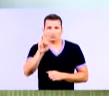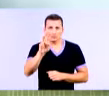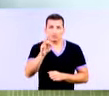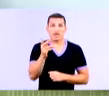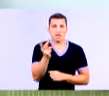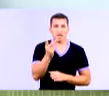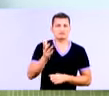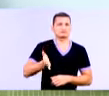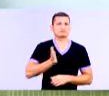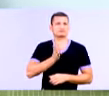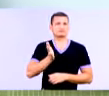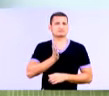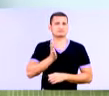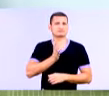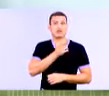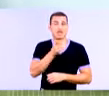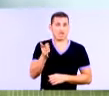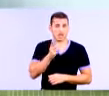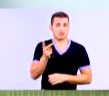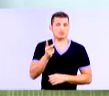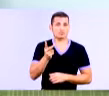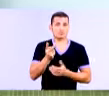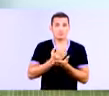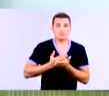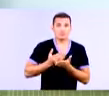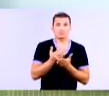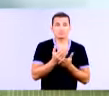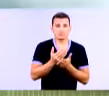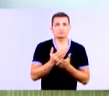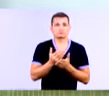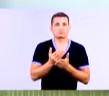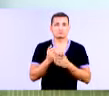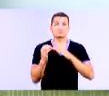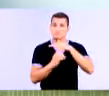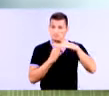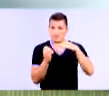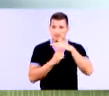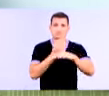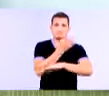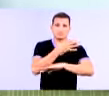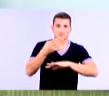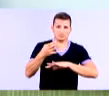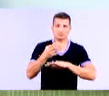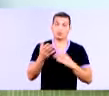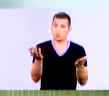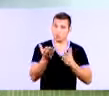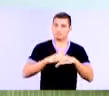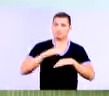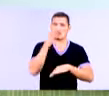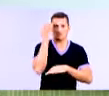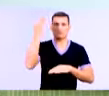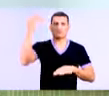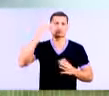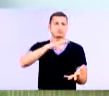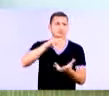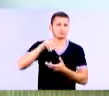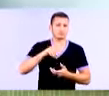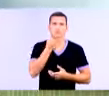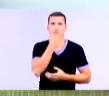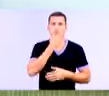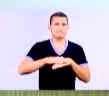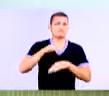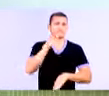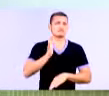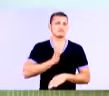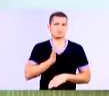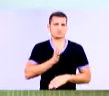ficaram ricos, eles começaram a montar um império que a Microsoft é hoje, quer dizer, uma das empresas mais famosas do mundo, que fez o homem mais rico do mundo. Hoje o